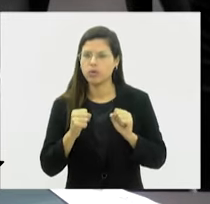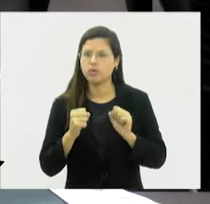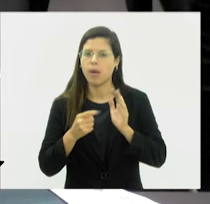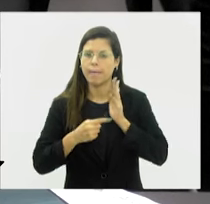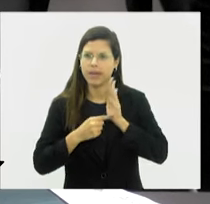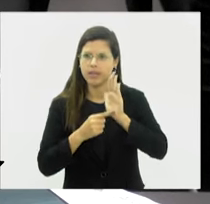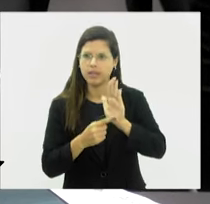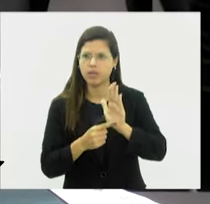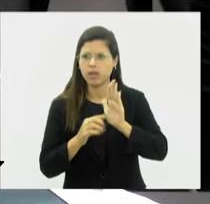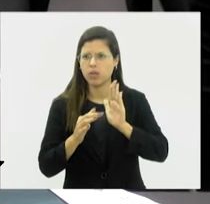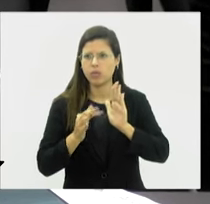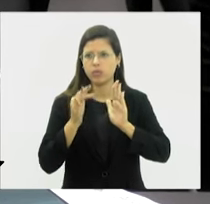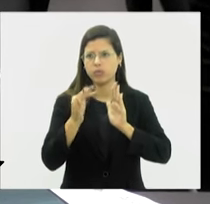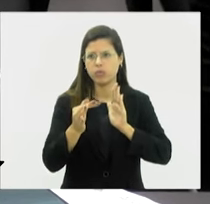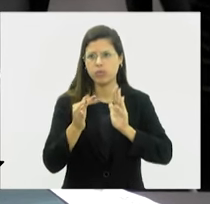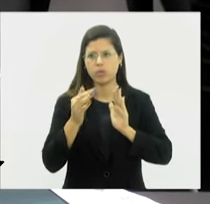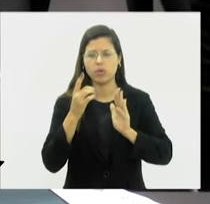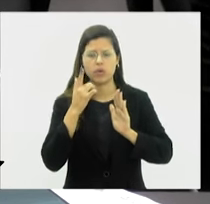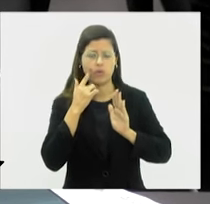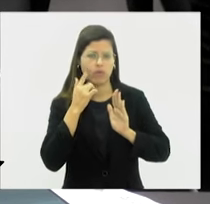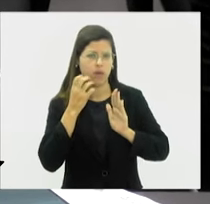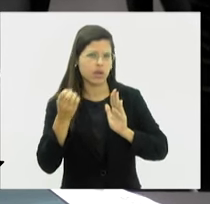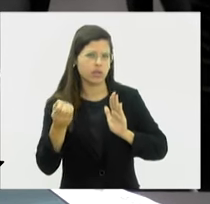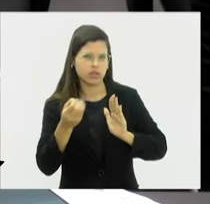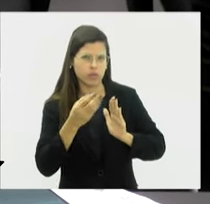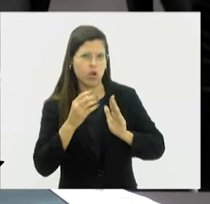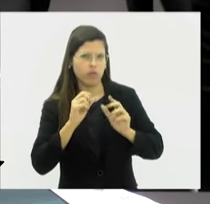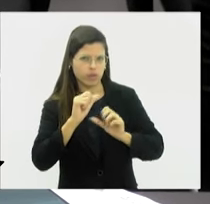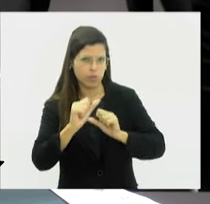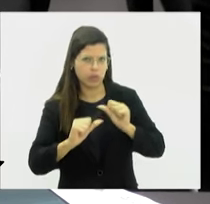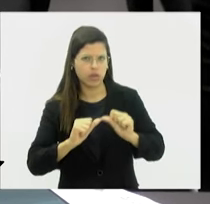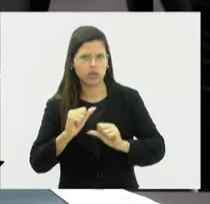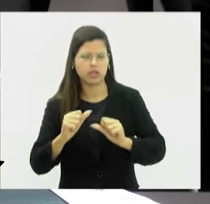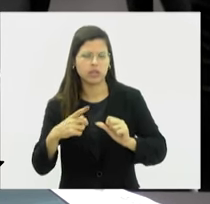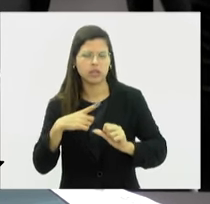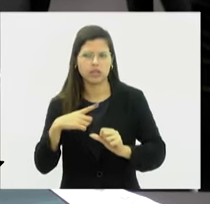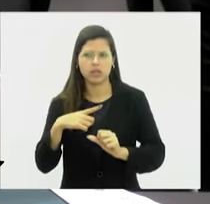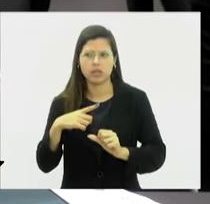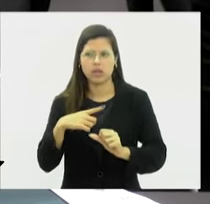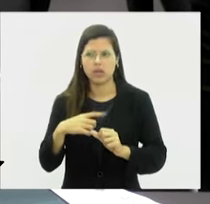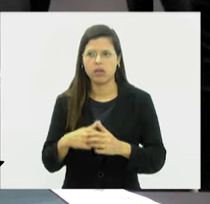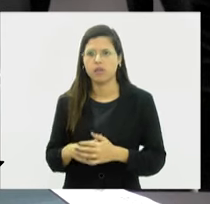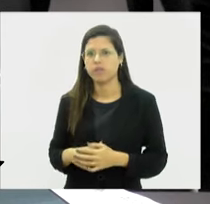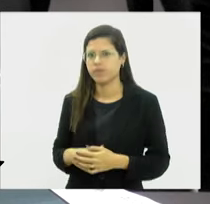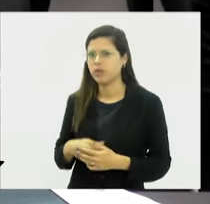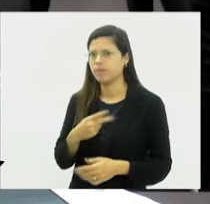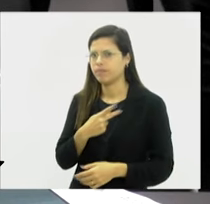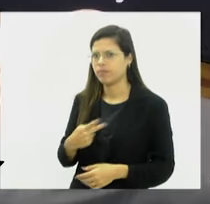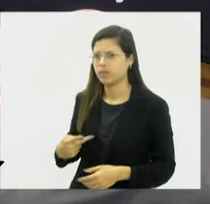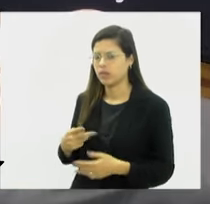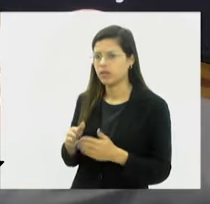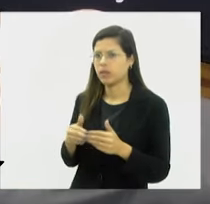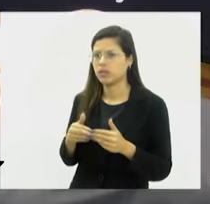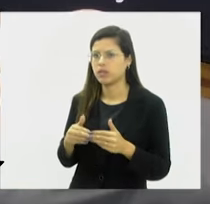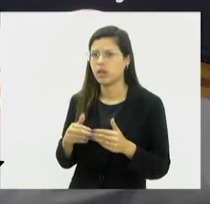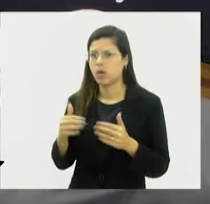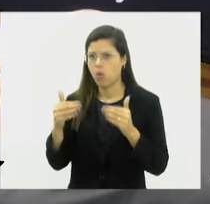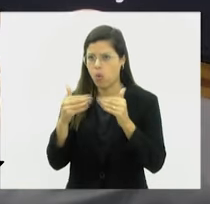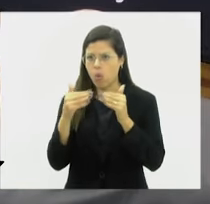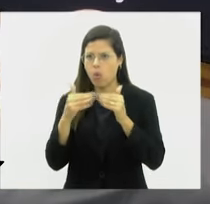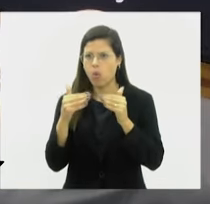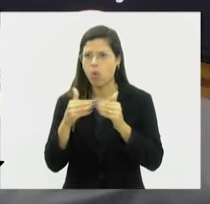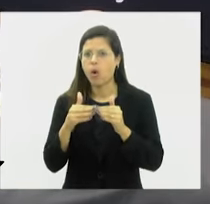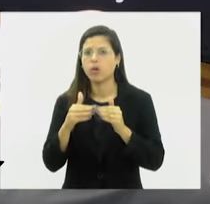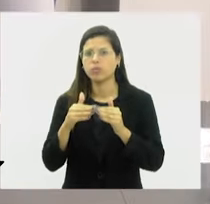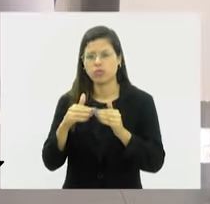futuramente, vendo essas novas condições. Inclusive, senhor presidente... Me permite uma parte, deputado Luiz Paulo. Eu sou favorável e admiro o trabalho de Vossa